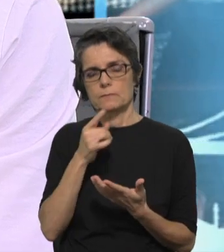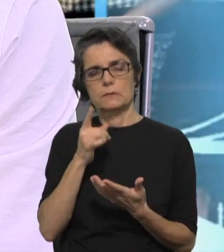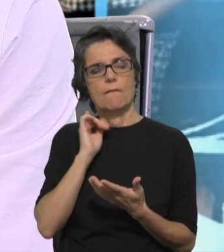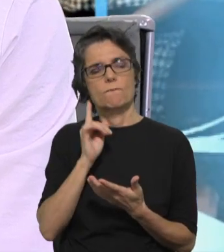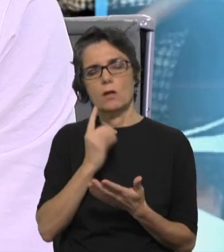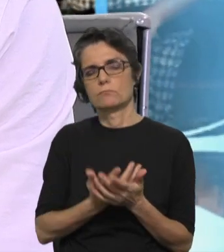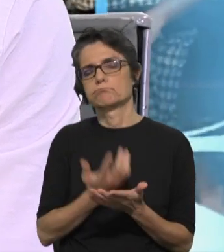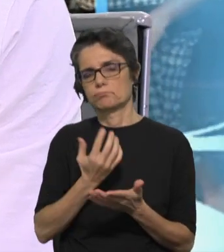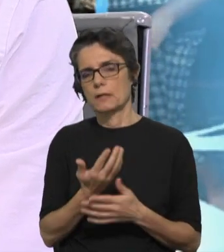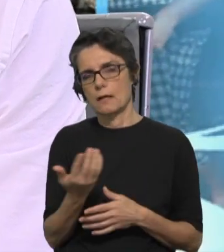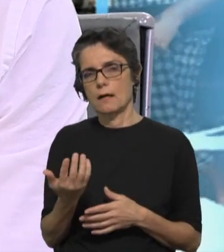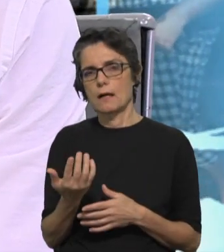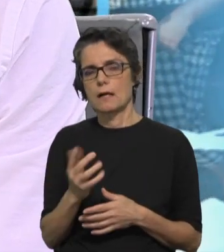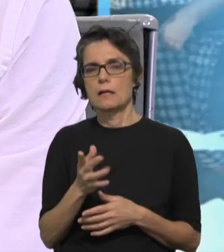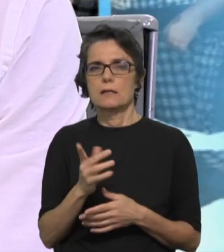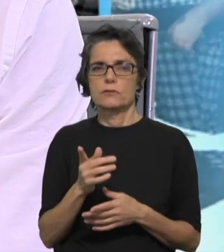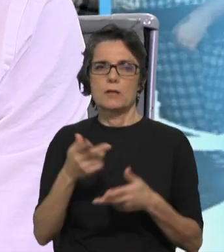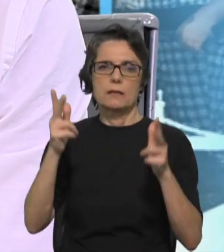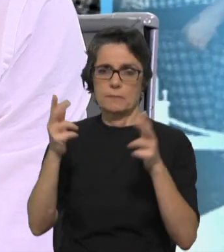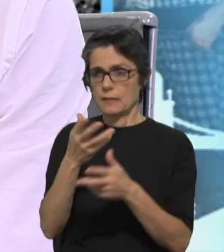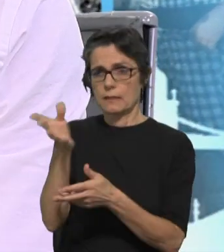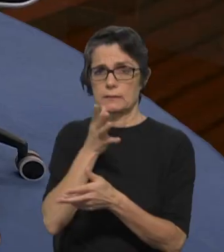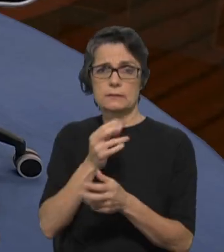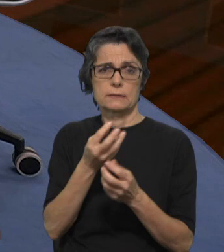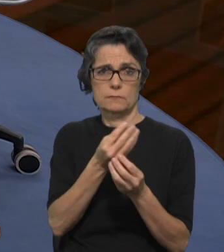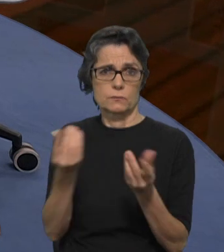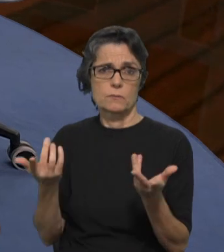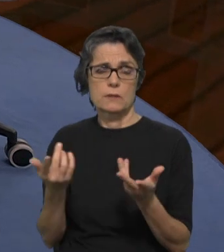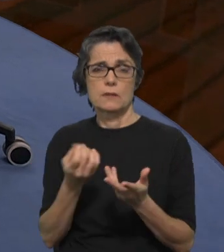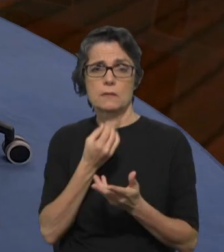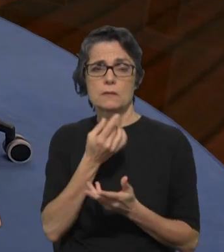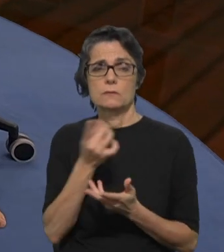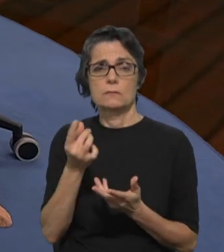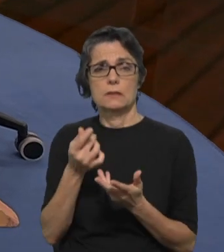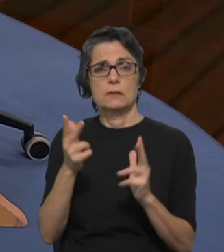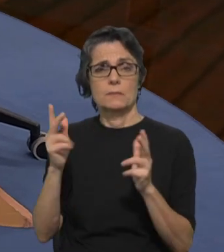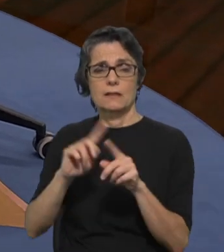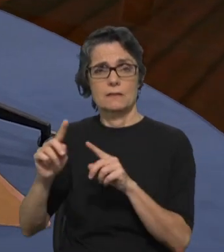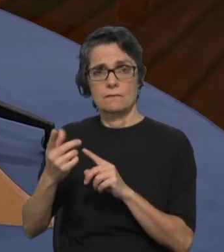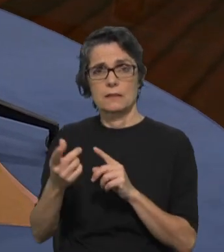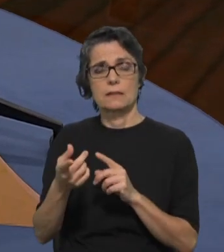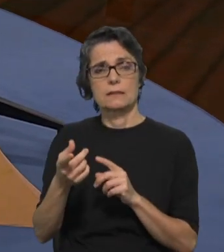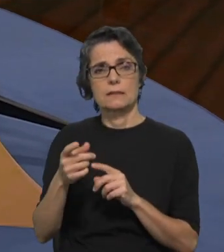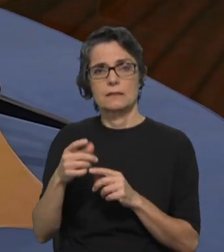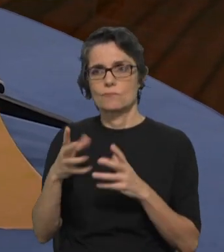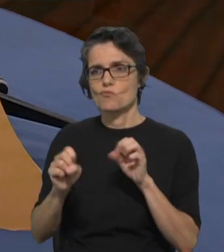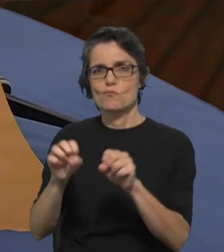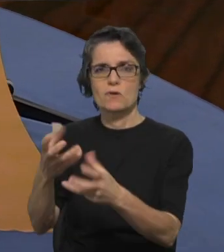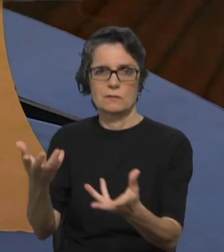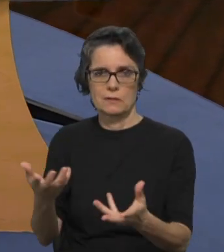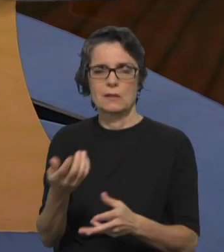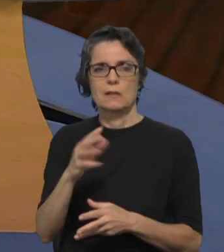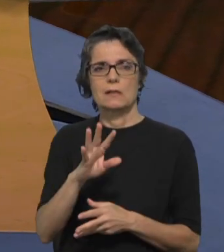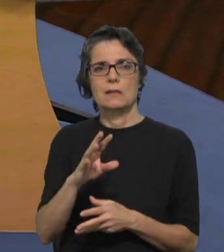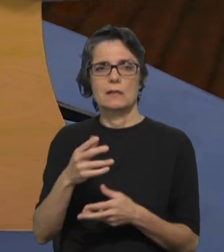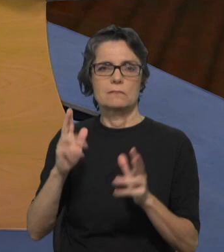isso, porque já falamos aqui das várias liberdades que ganhamos, digamos assim, com esta data e com esta revolução.